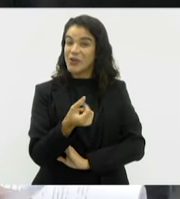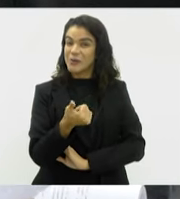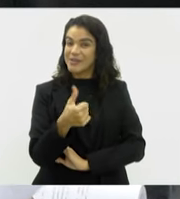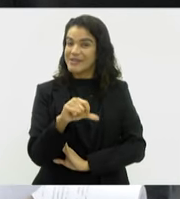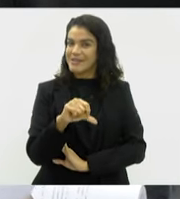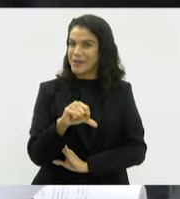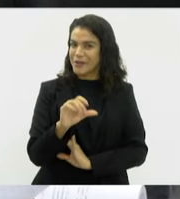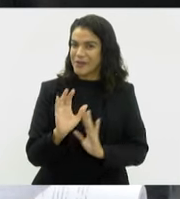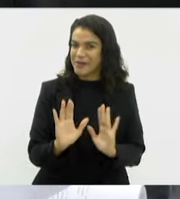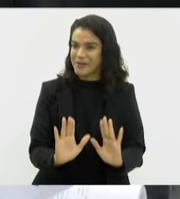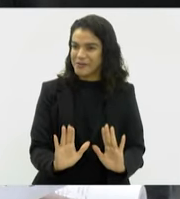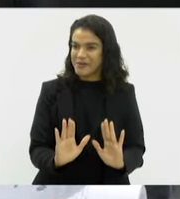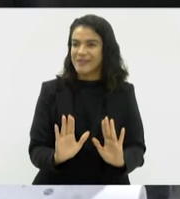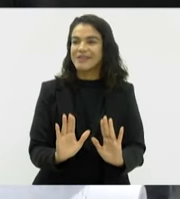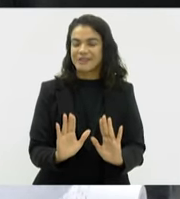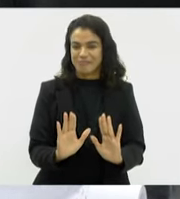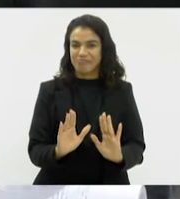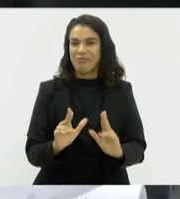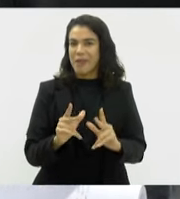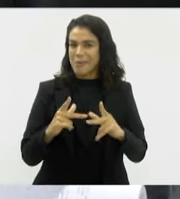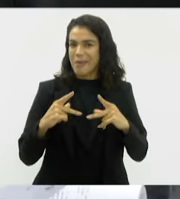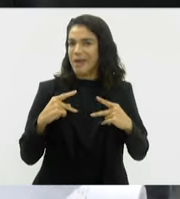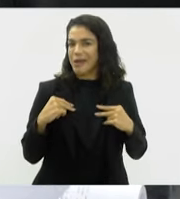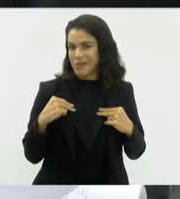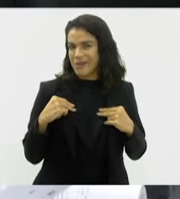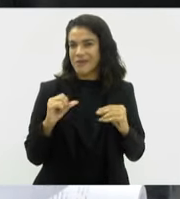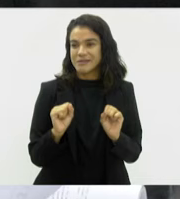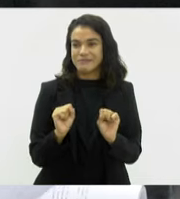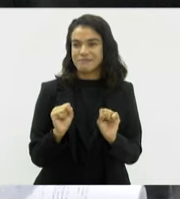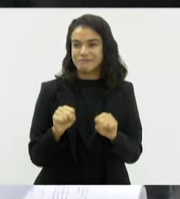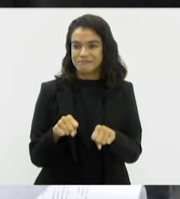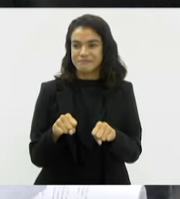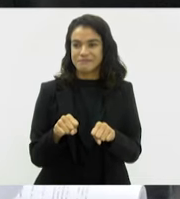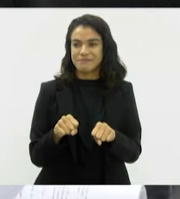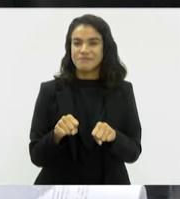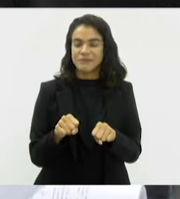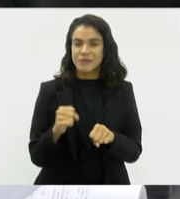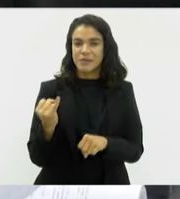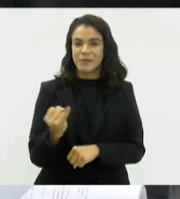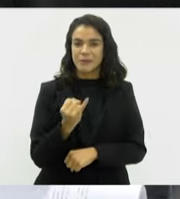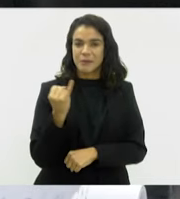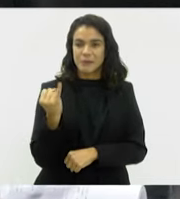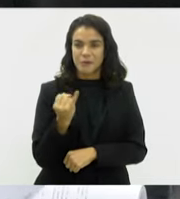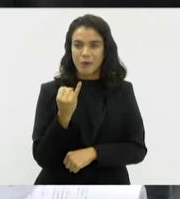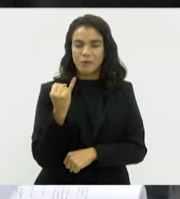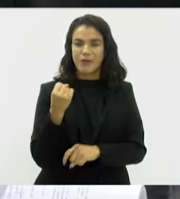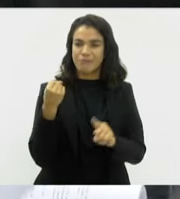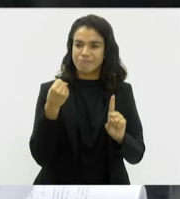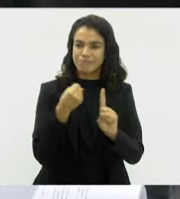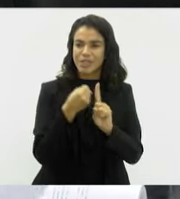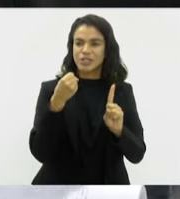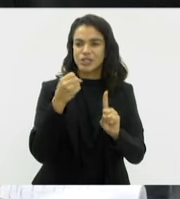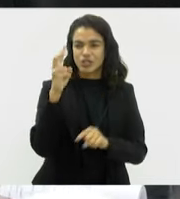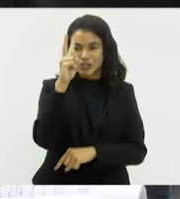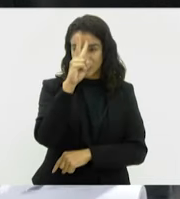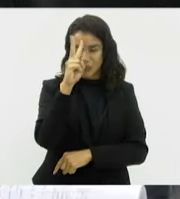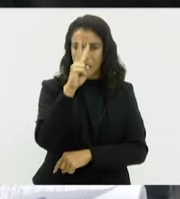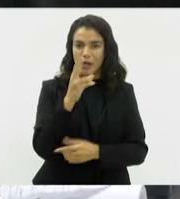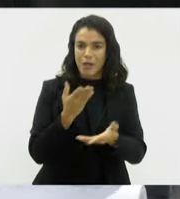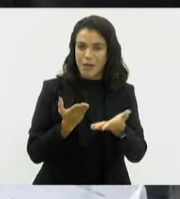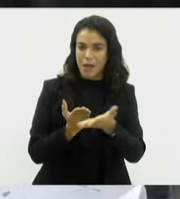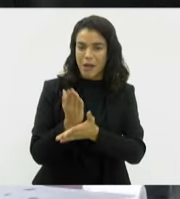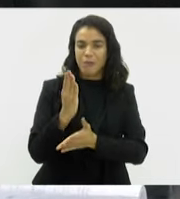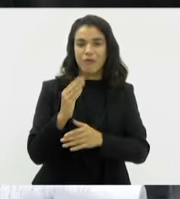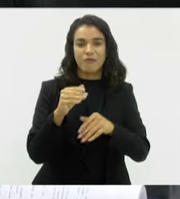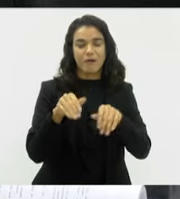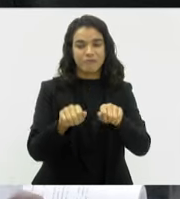2019. De fato, meritório, absolutamente meritório. Importante a gente fazer história, aprovar aqui, aprovar no plenário,